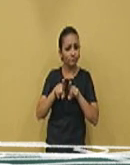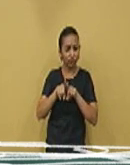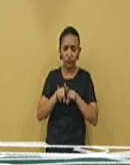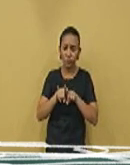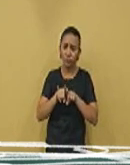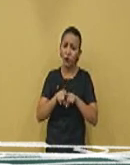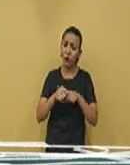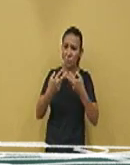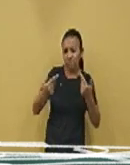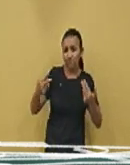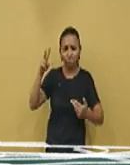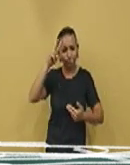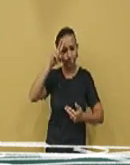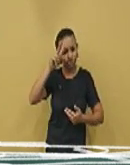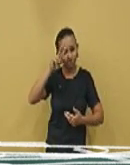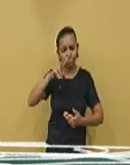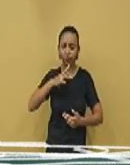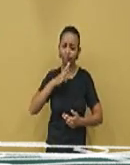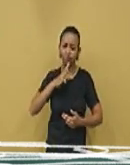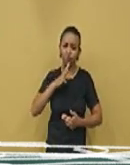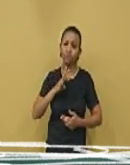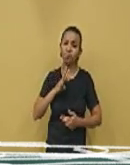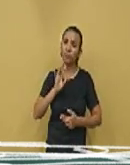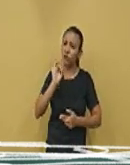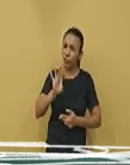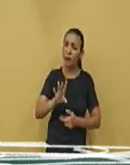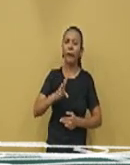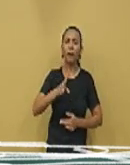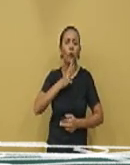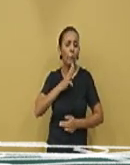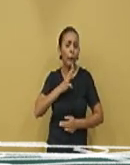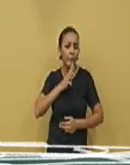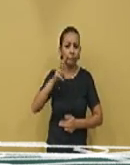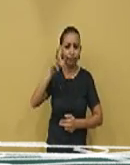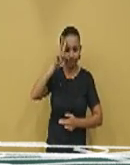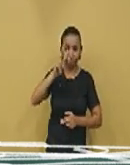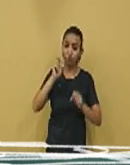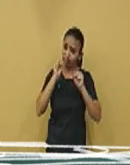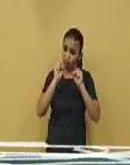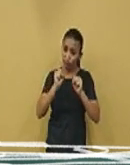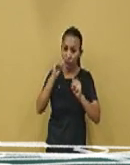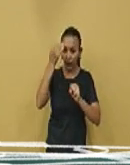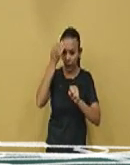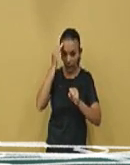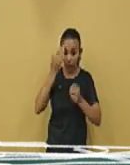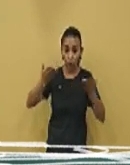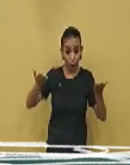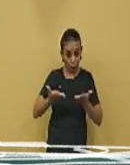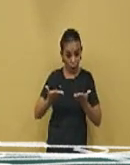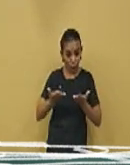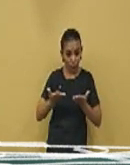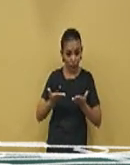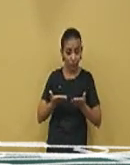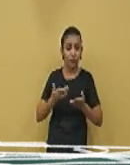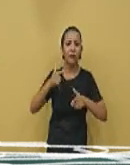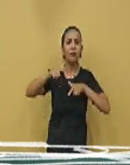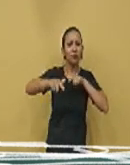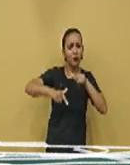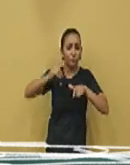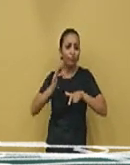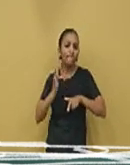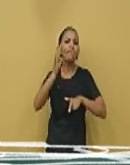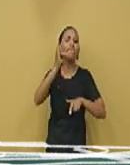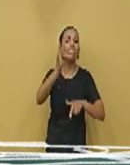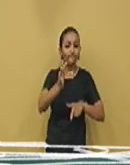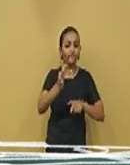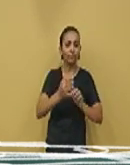muito dessa história. E só quem conhece a história pode compreender o presente e trabalhar o futuro.